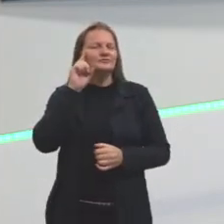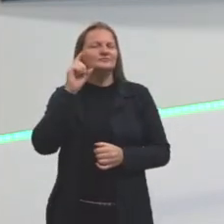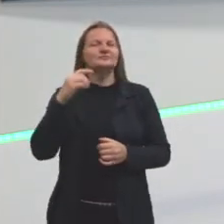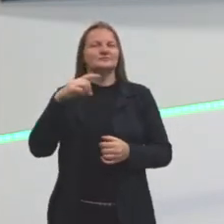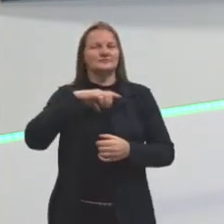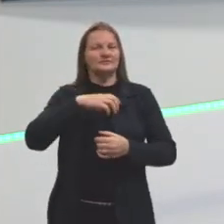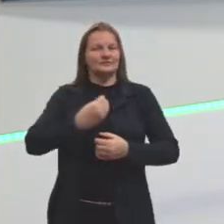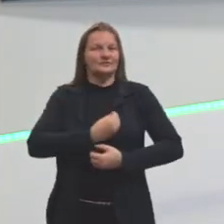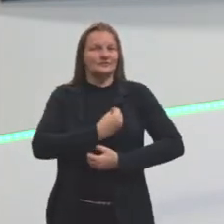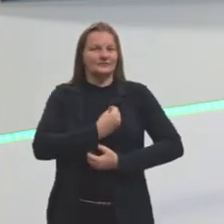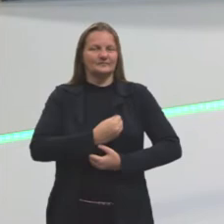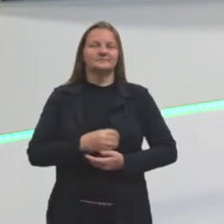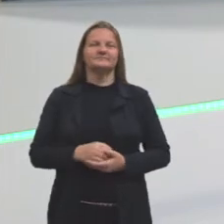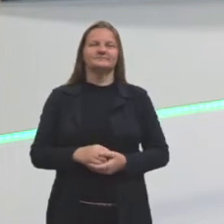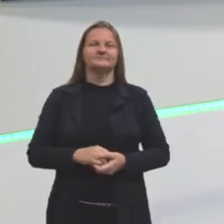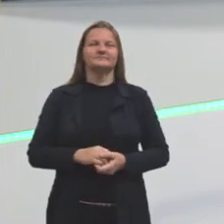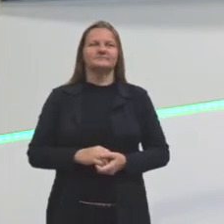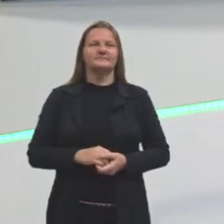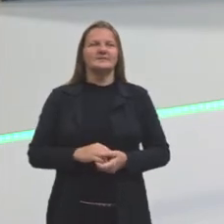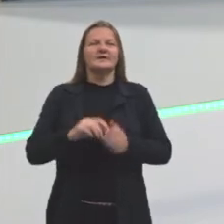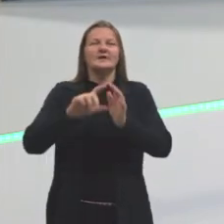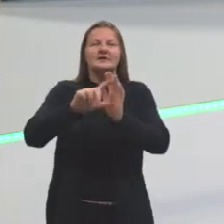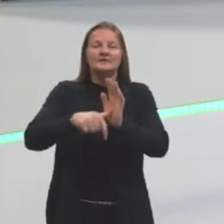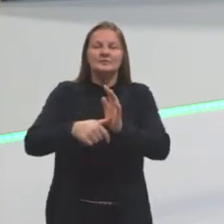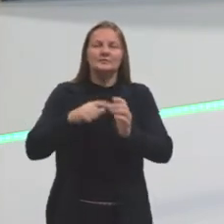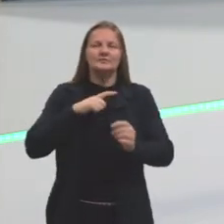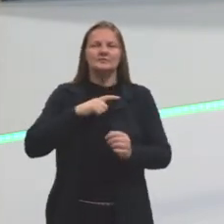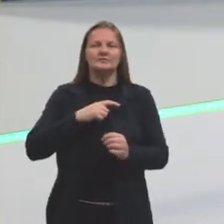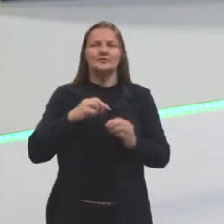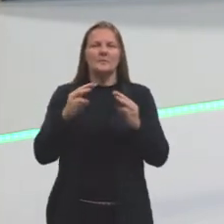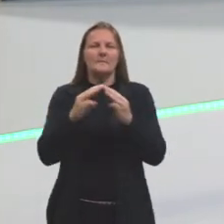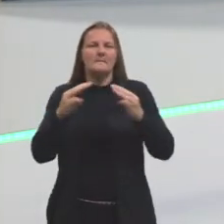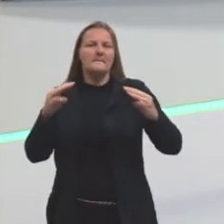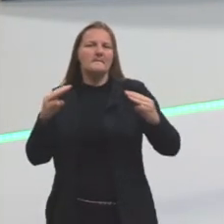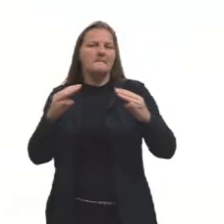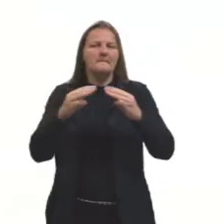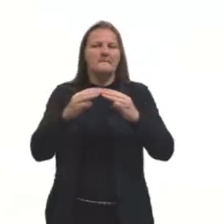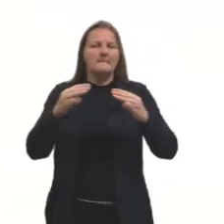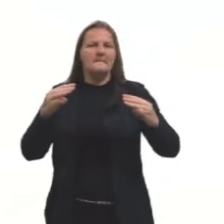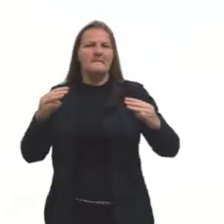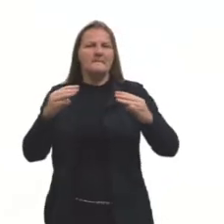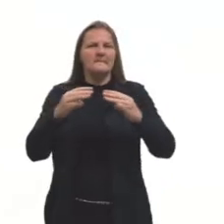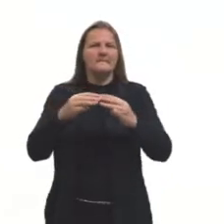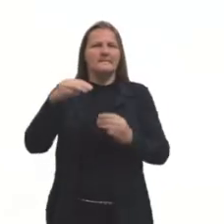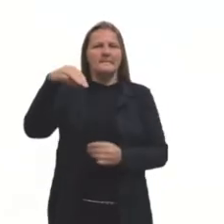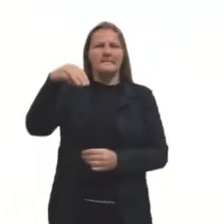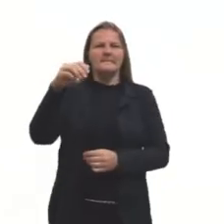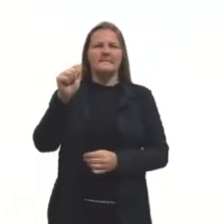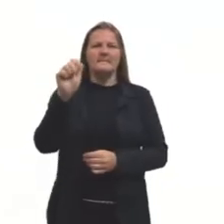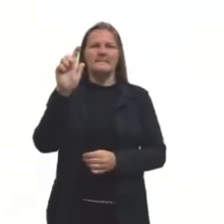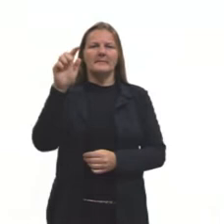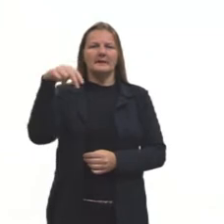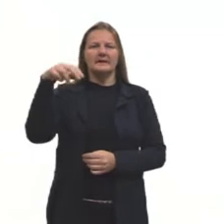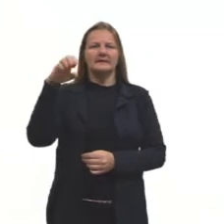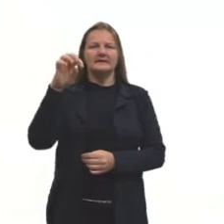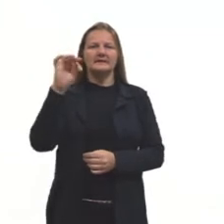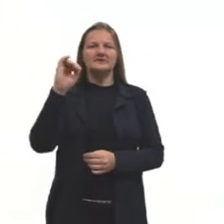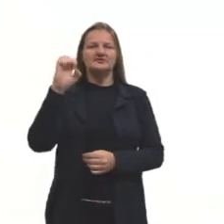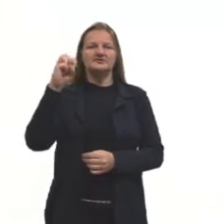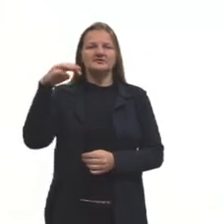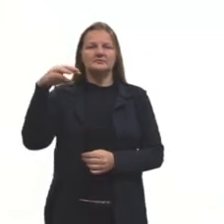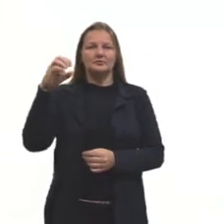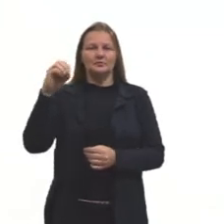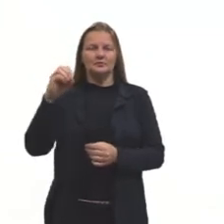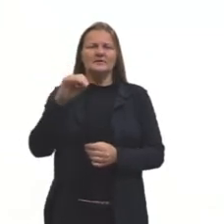de associar depois a gente tem um magnetismo é um magnetismo ele está associado então aos